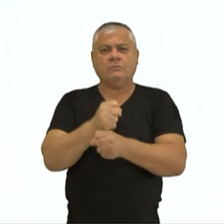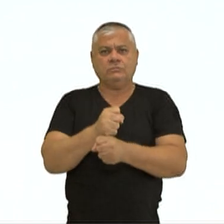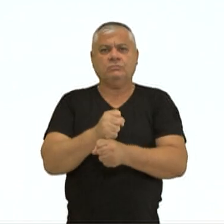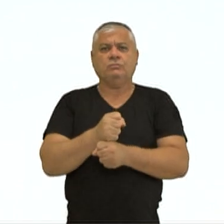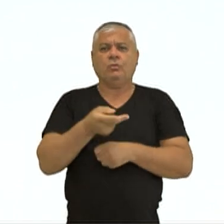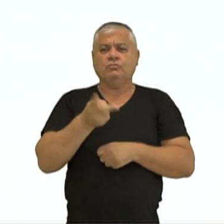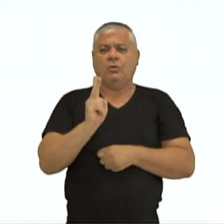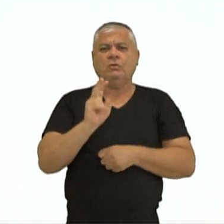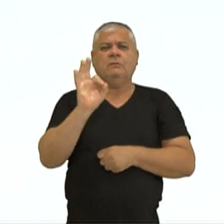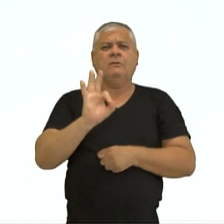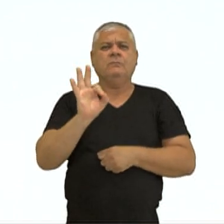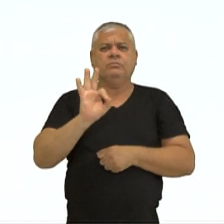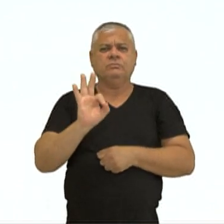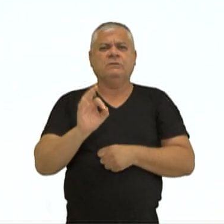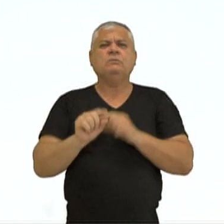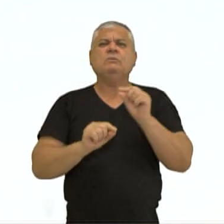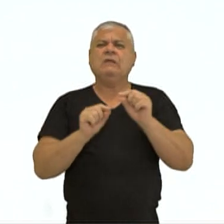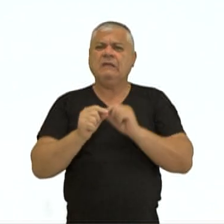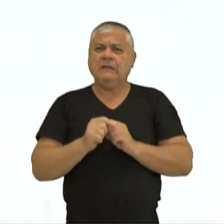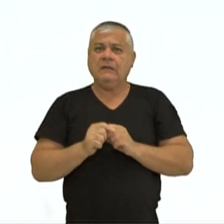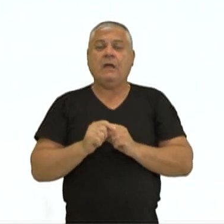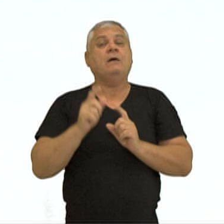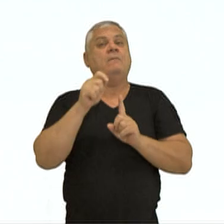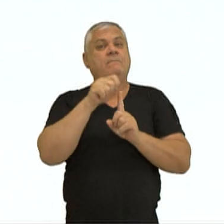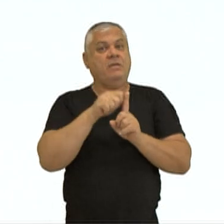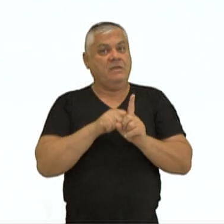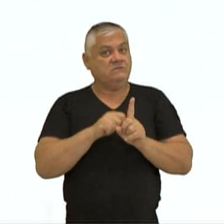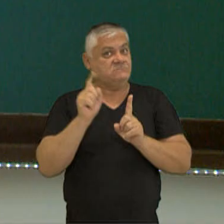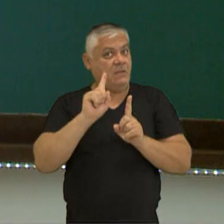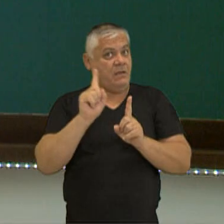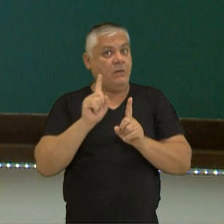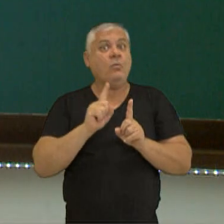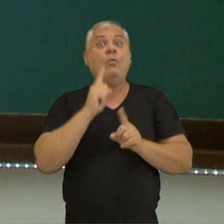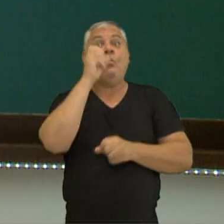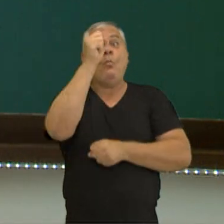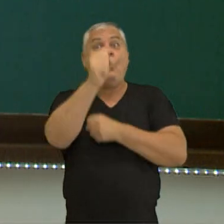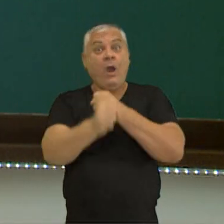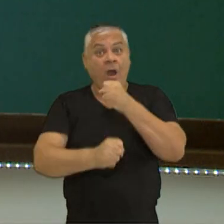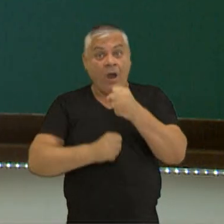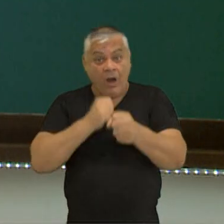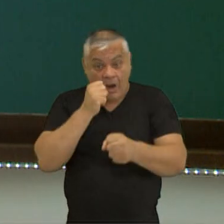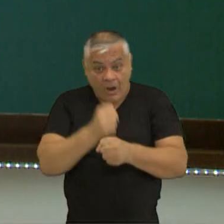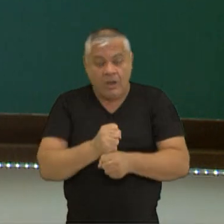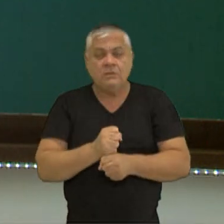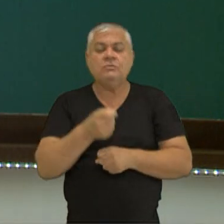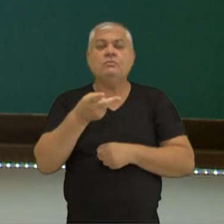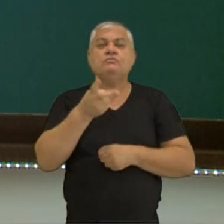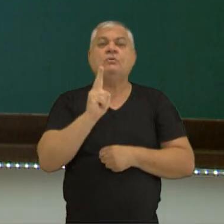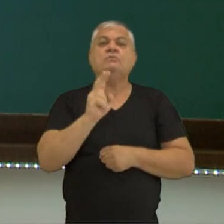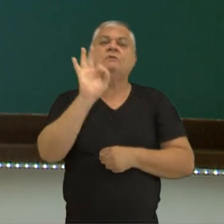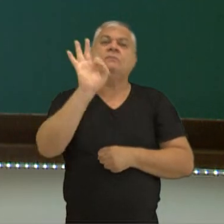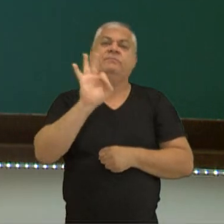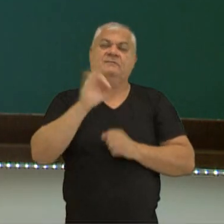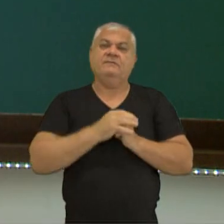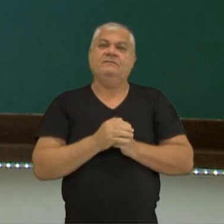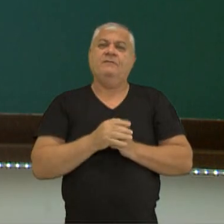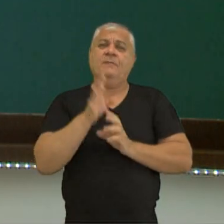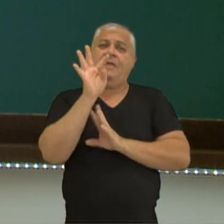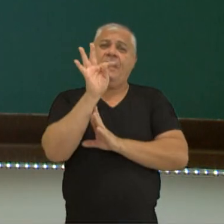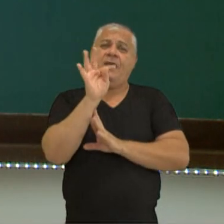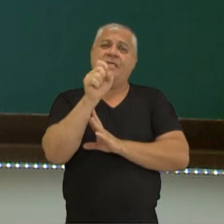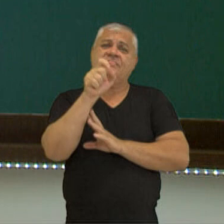corresponde, então é 2% não ao mês, mas ao ano, porque a nossa taxa Selic, que é a taxa que o